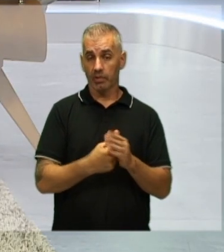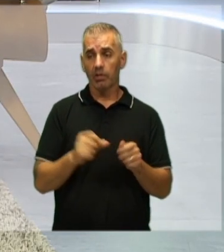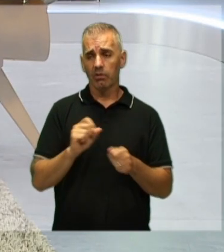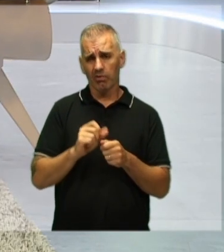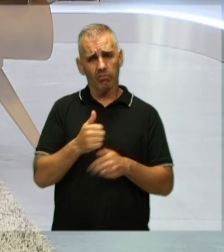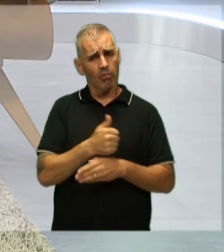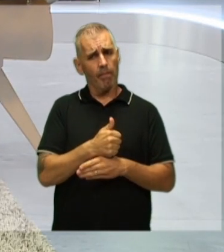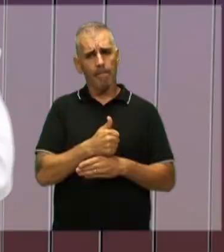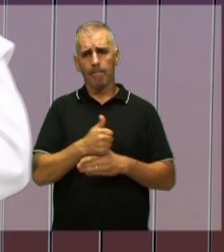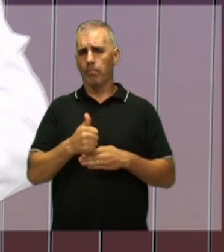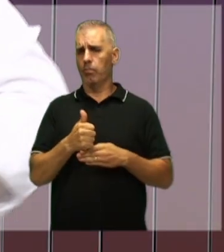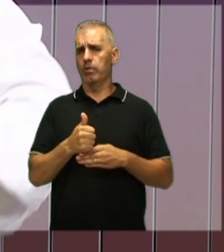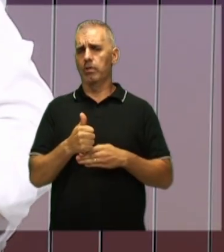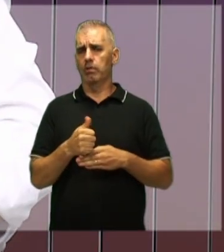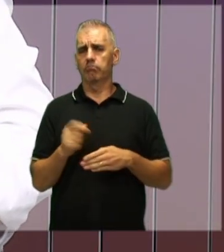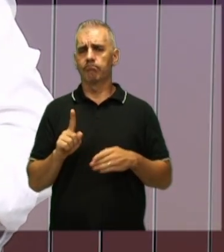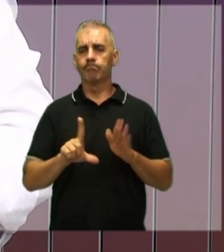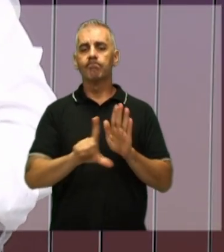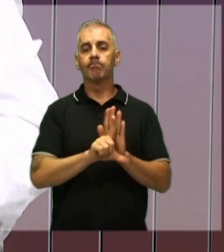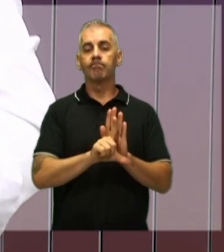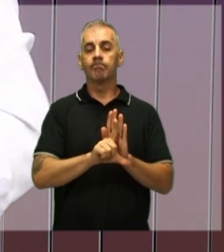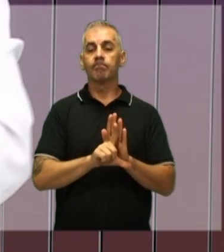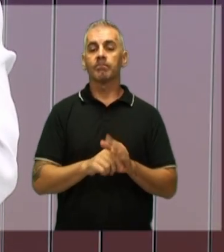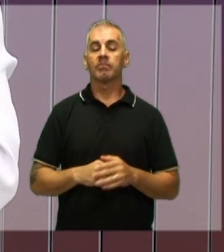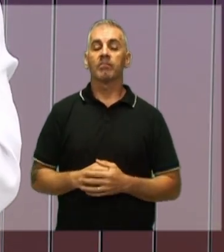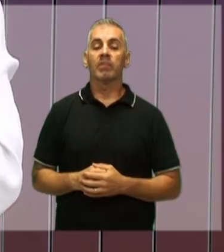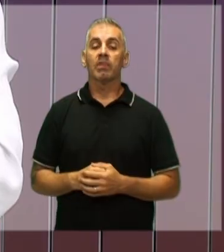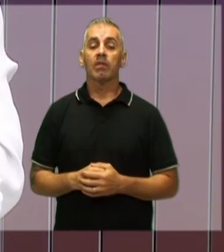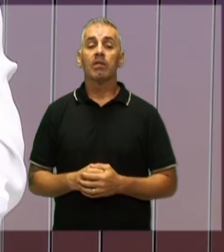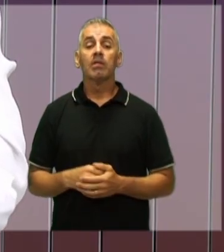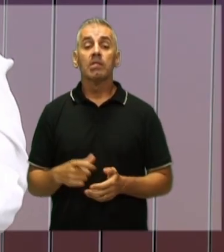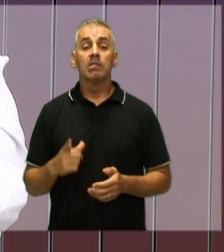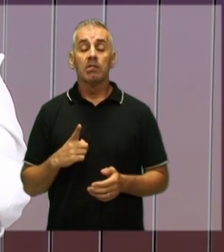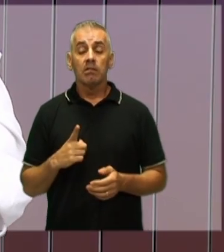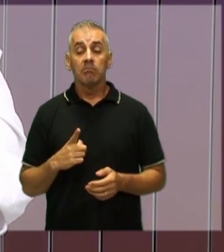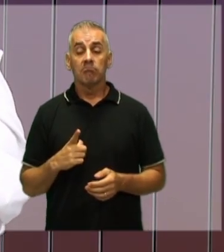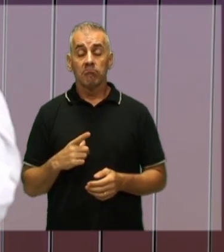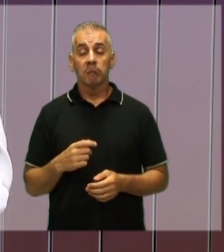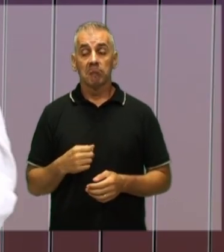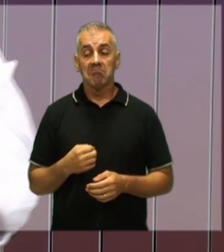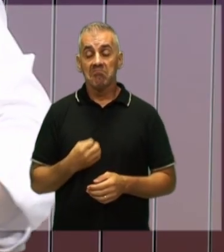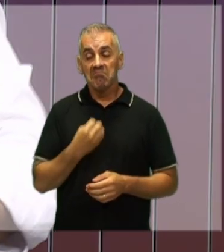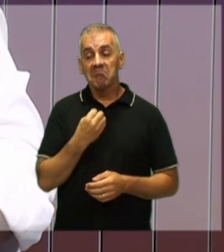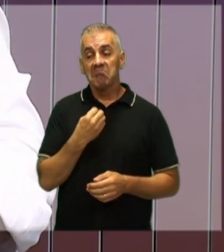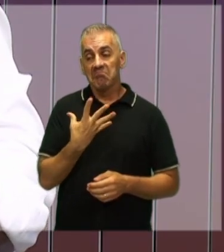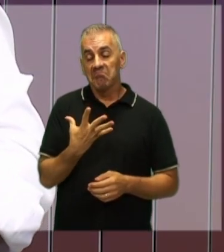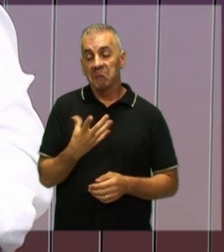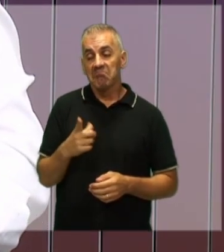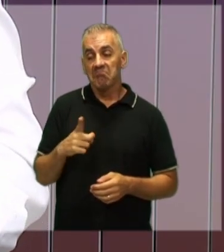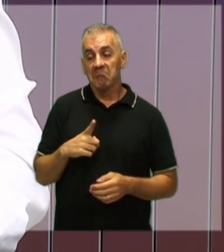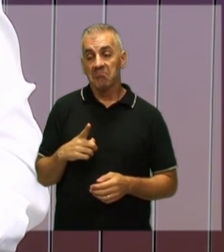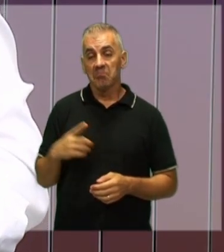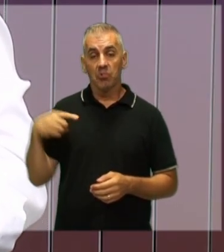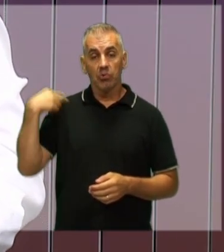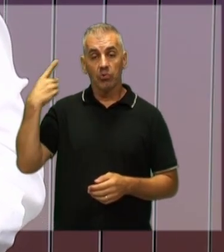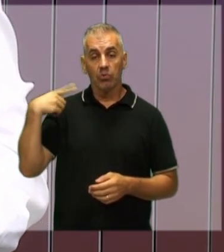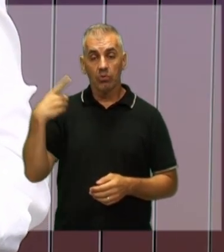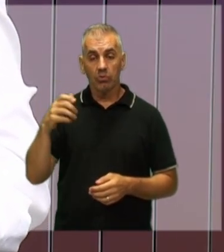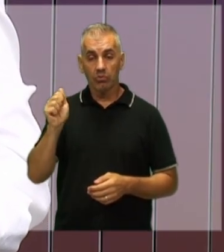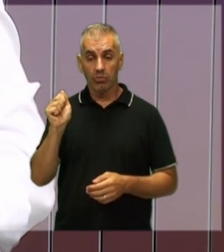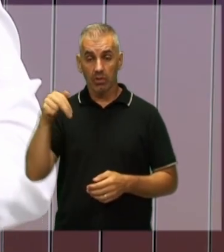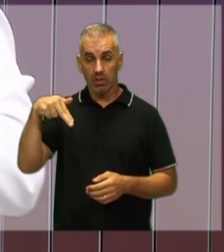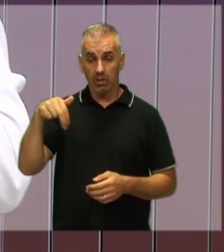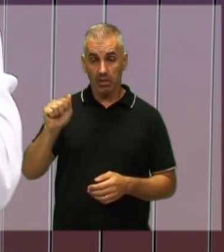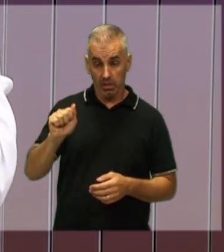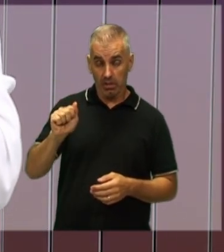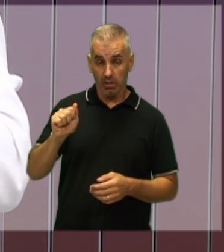por uma obrigação legal. E eu tenho sido muito agraciado em relação a isso, tanto com a deputada Ana Campanholo, que